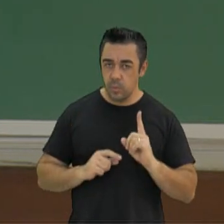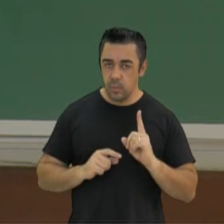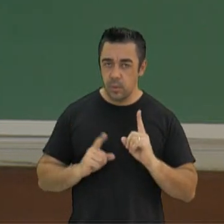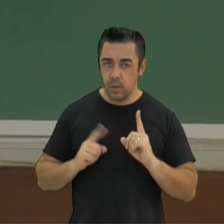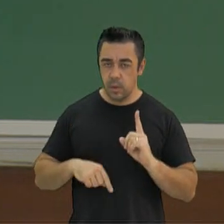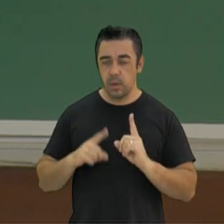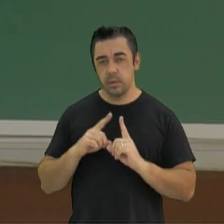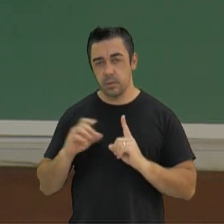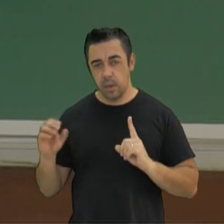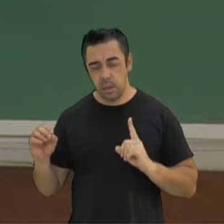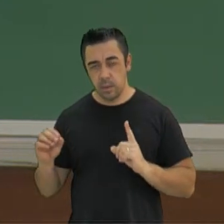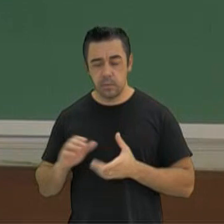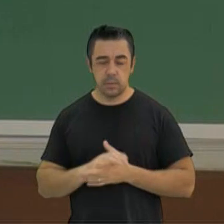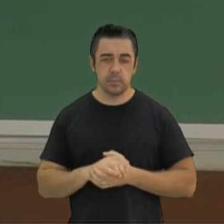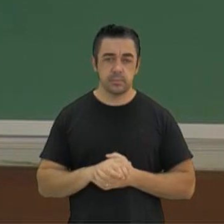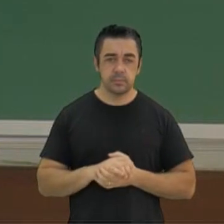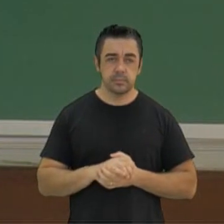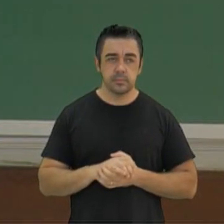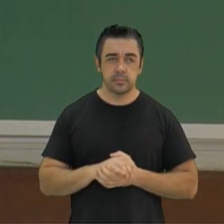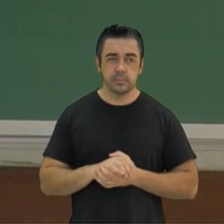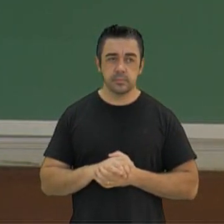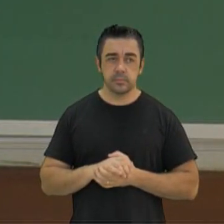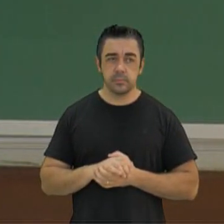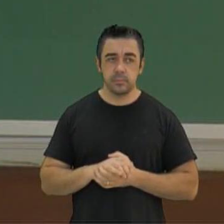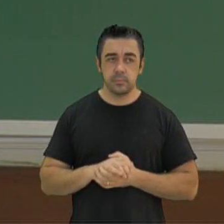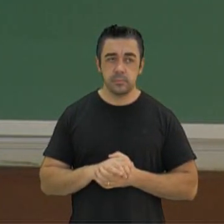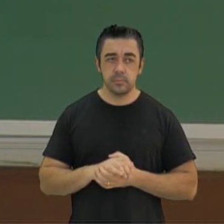100 salgadinhos. Legal? Muito bem.